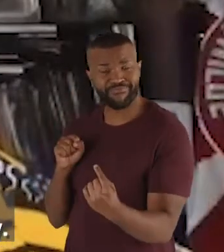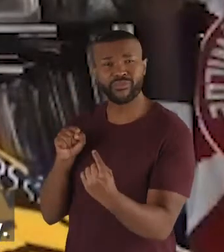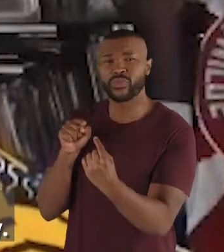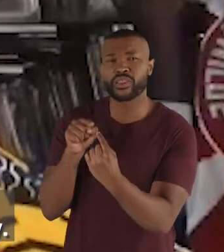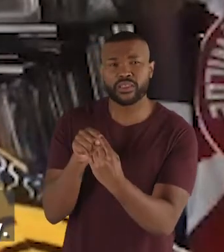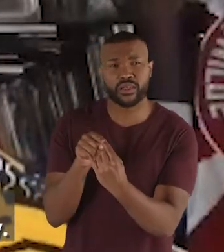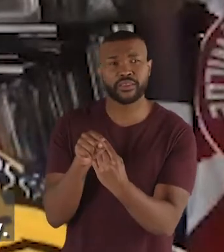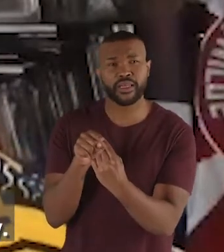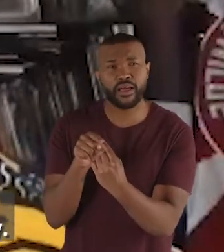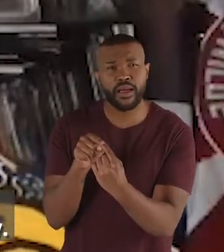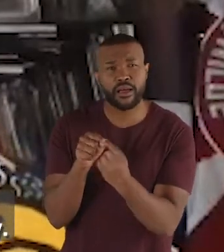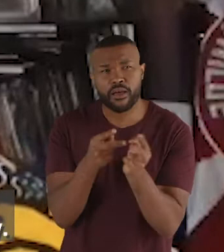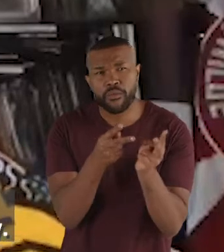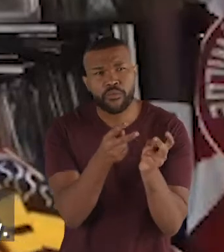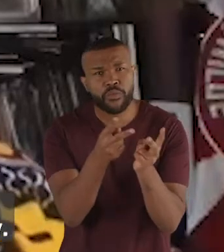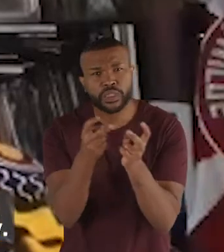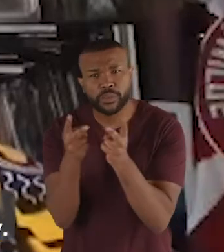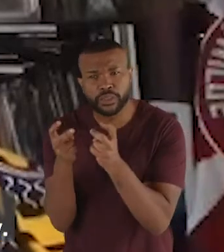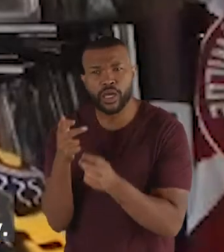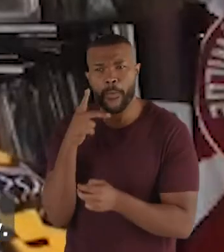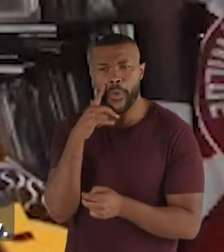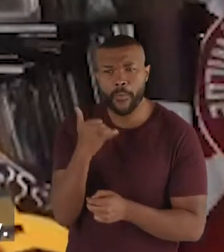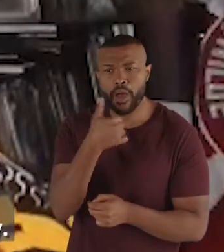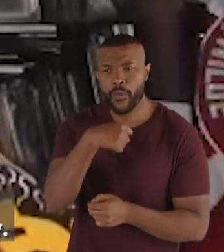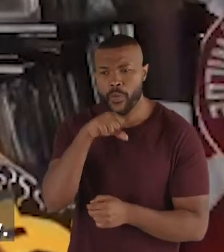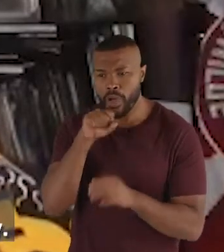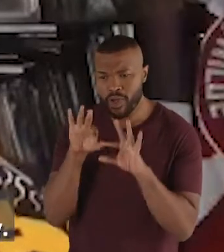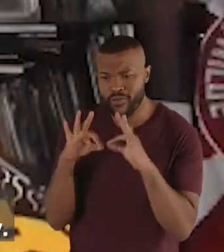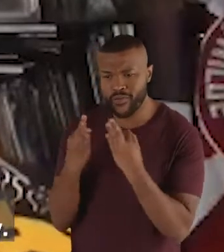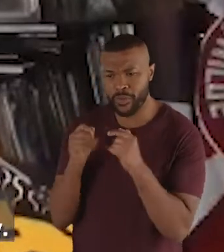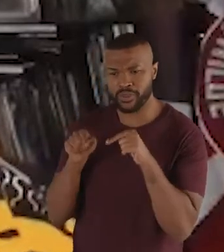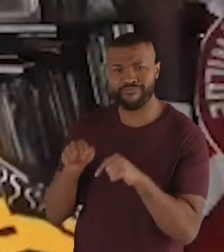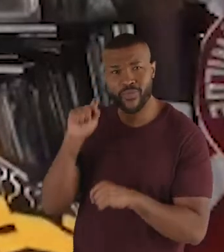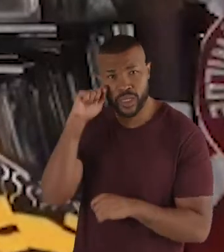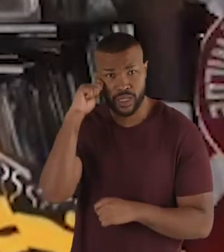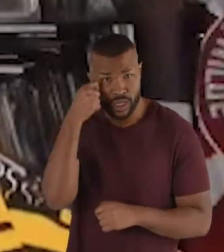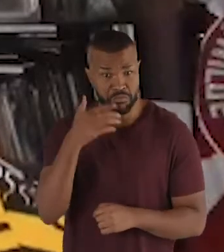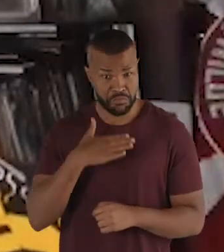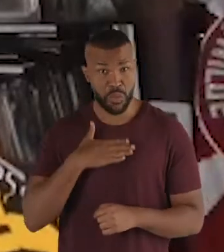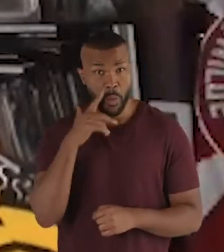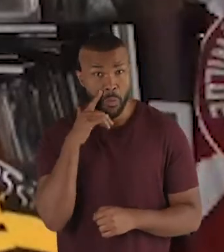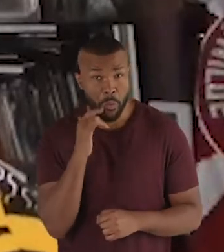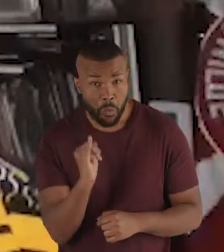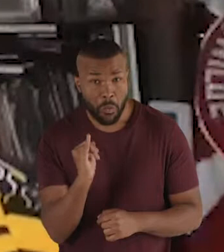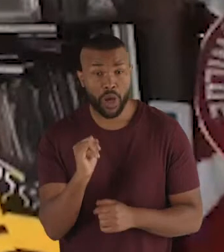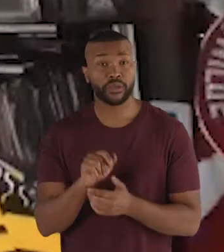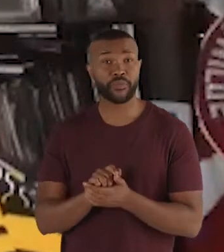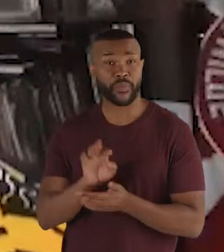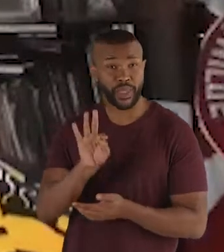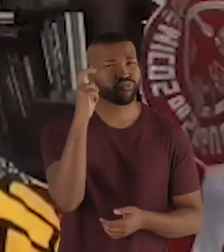ligada à percepção dos meus pais como uma família negra. Meu pai,